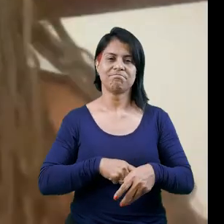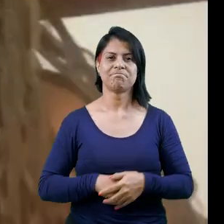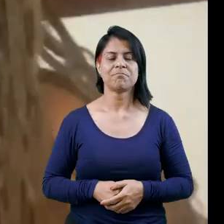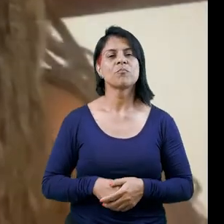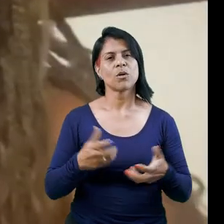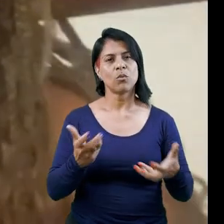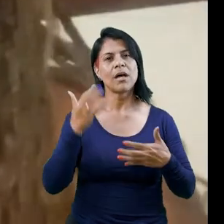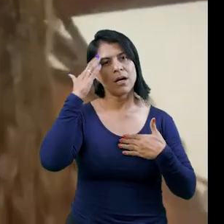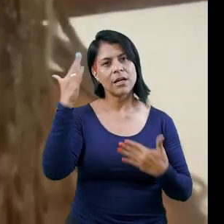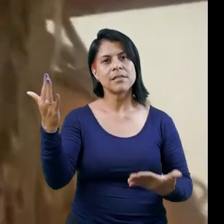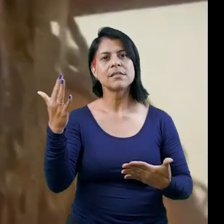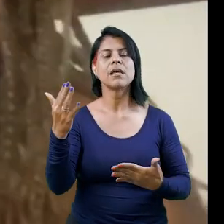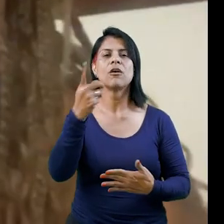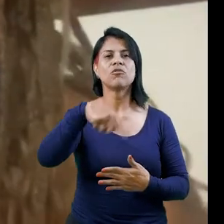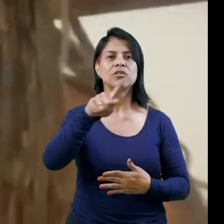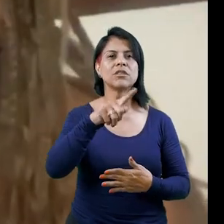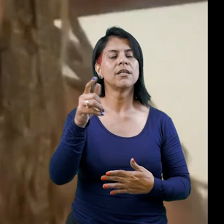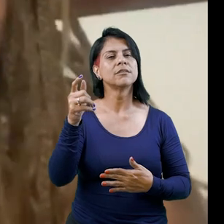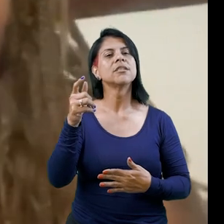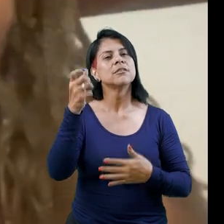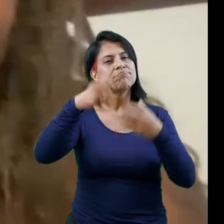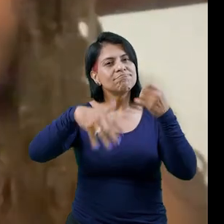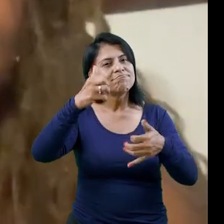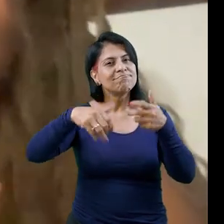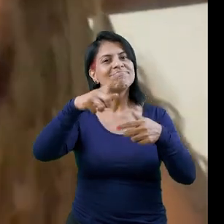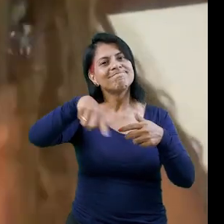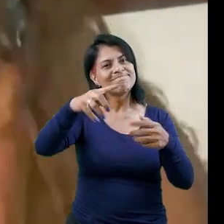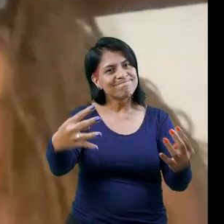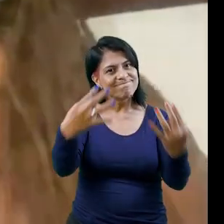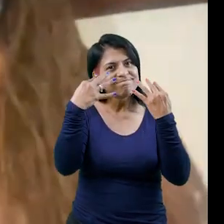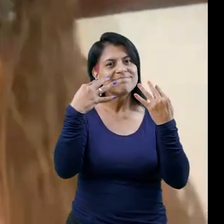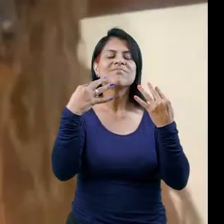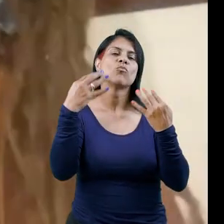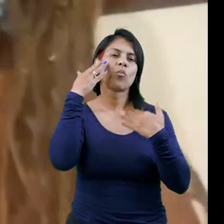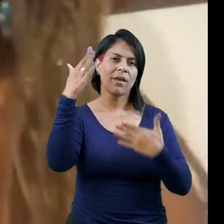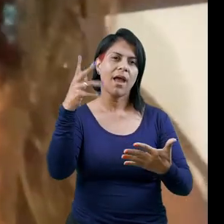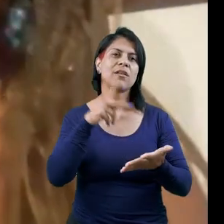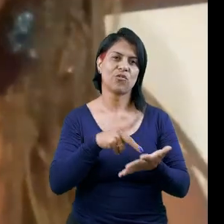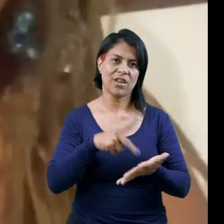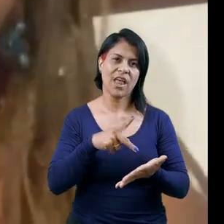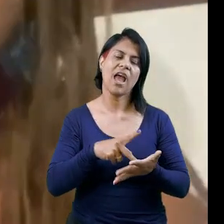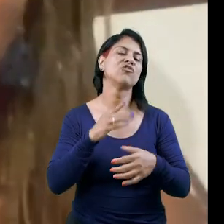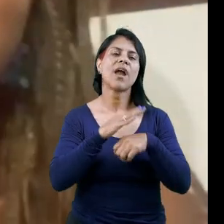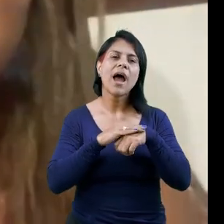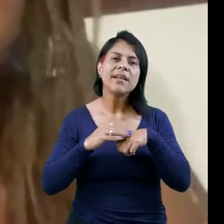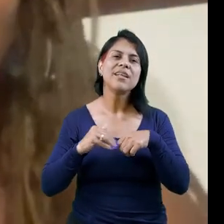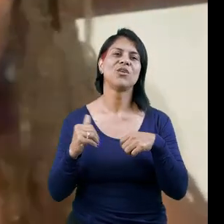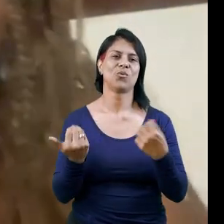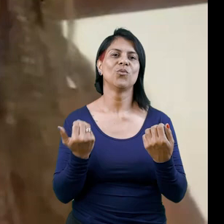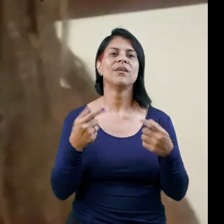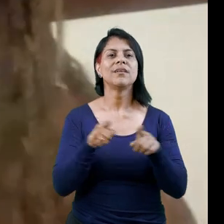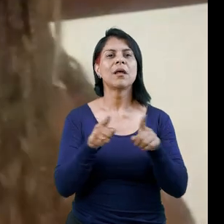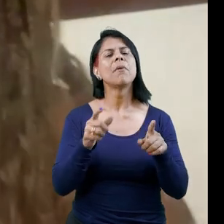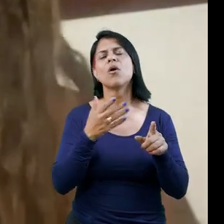Quero agradecer pela escuta, pelo carinho, pela atenção. Acho que é muito importante a gente